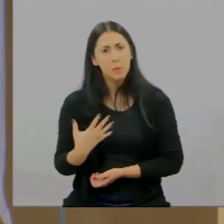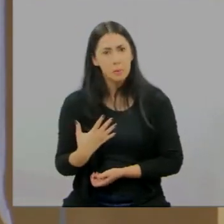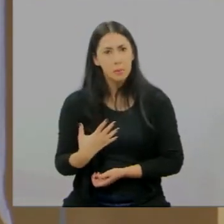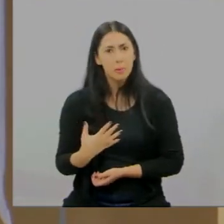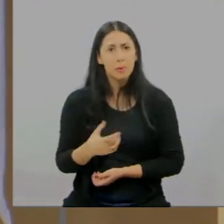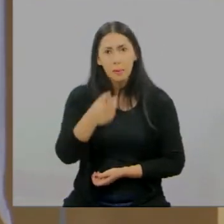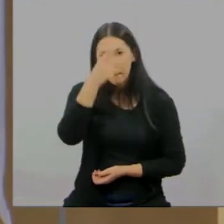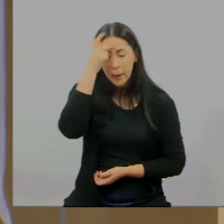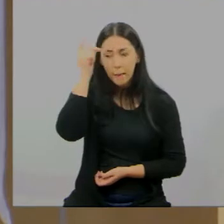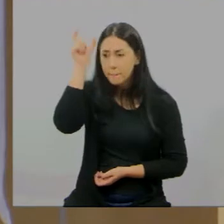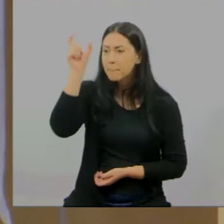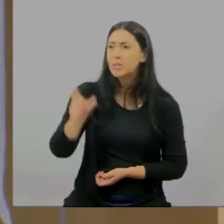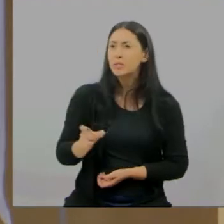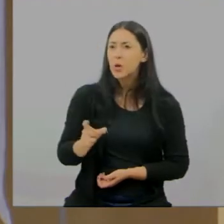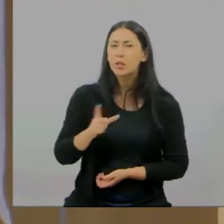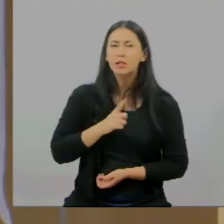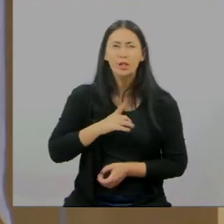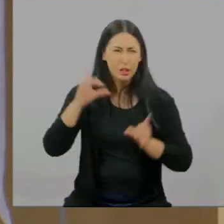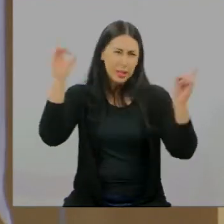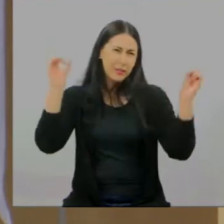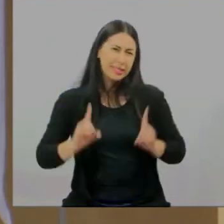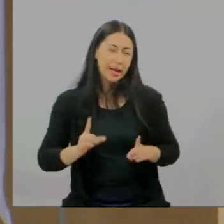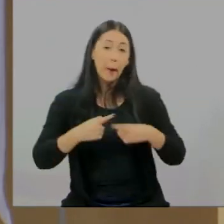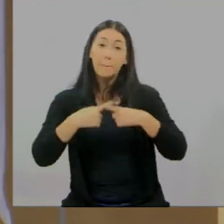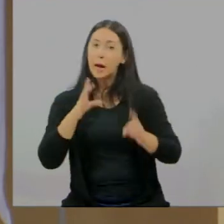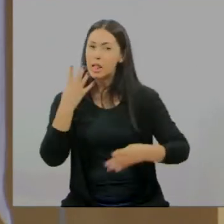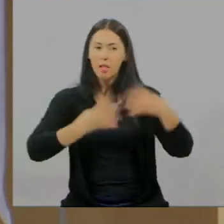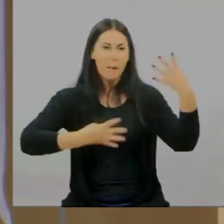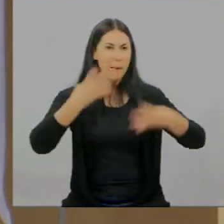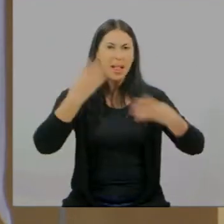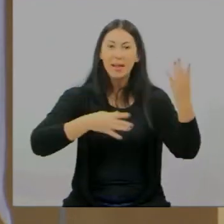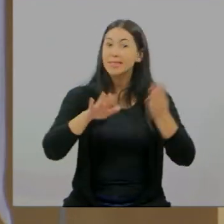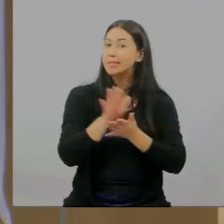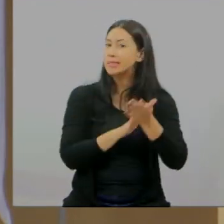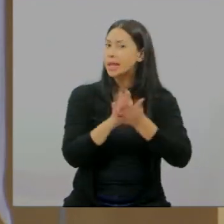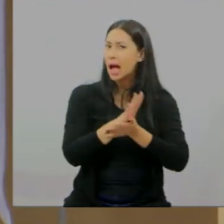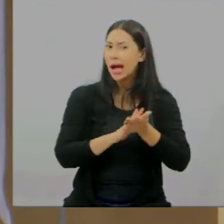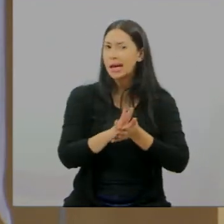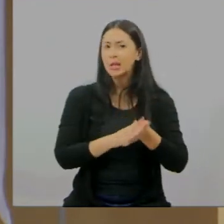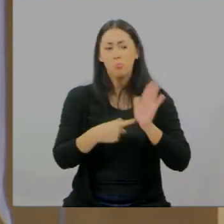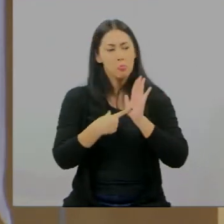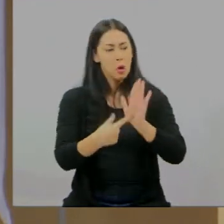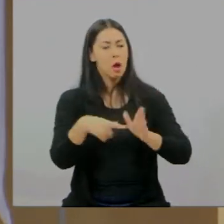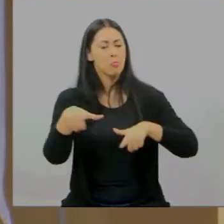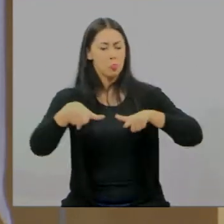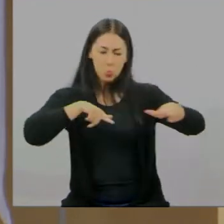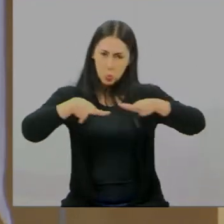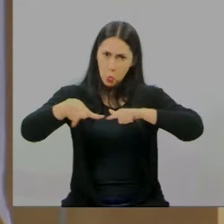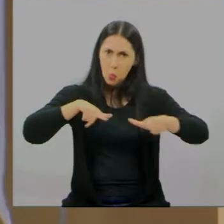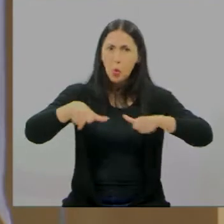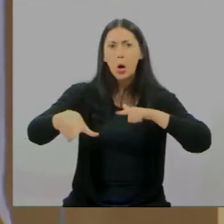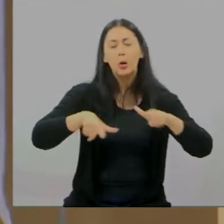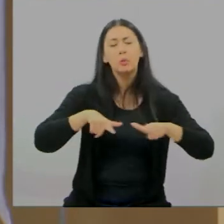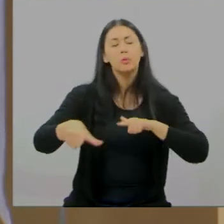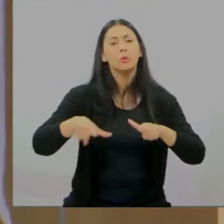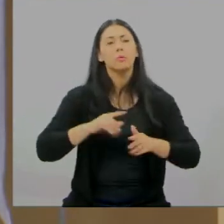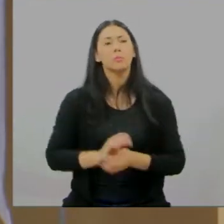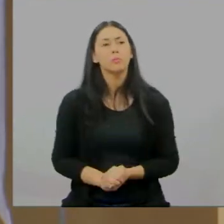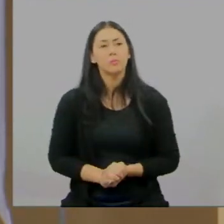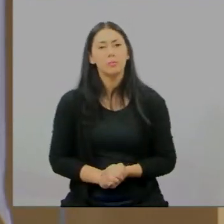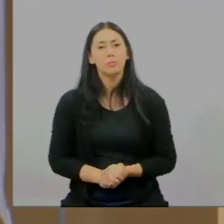que a deficiência dela não atrapalhava, ela dá um bom exemplo de trabalhador, braçal,